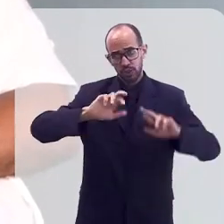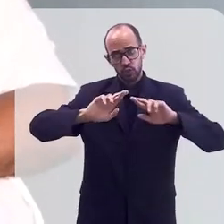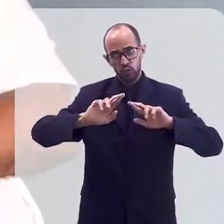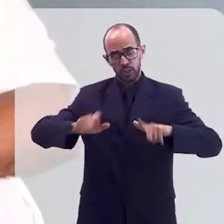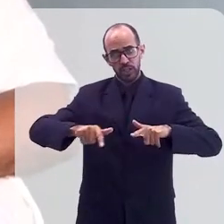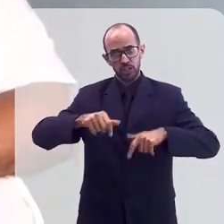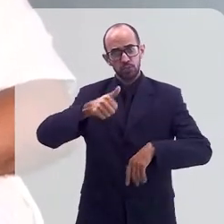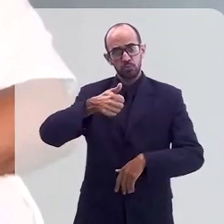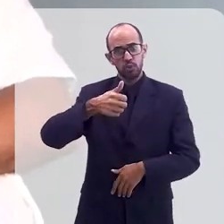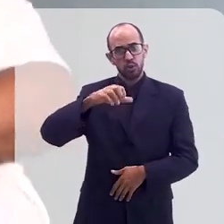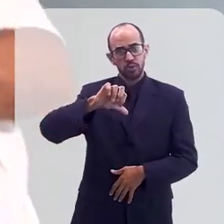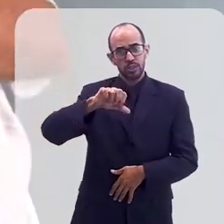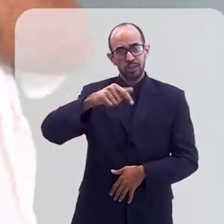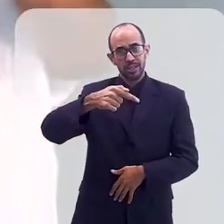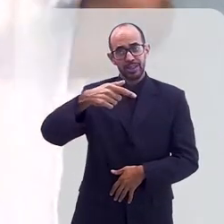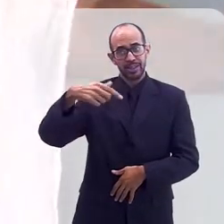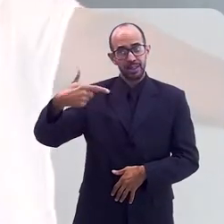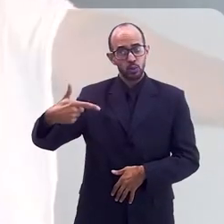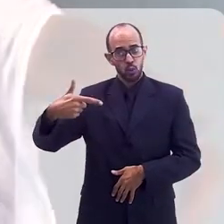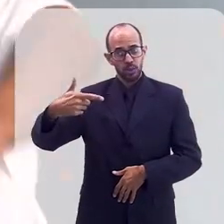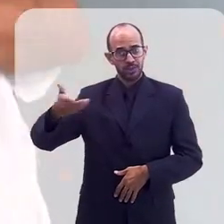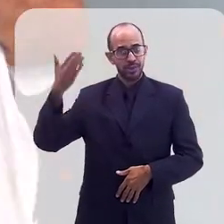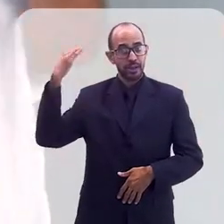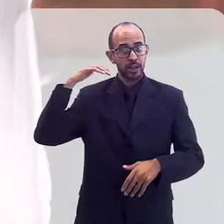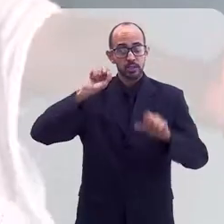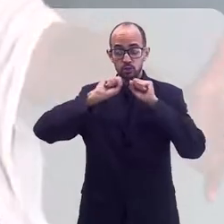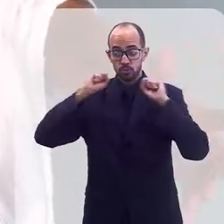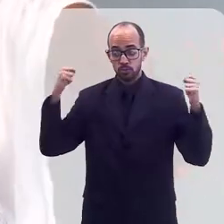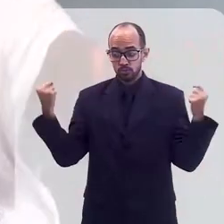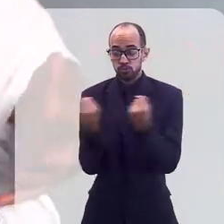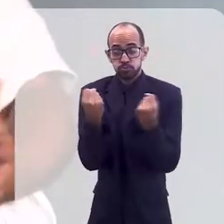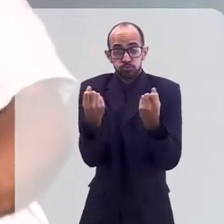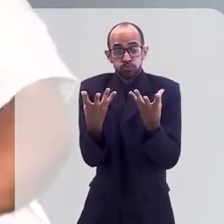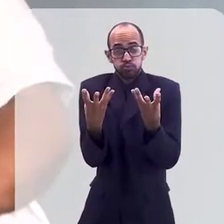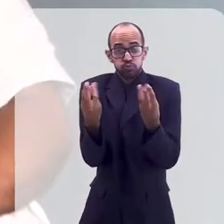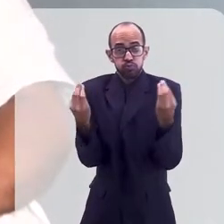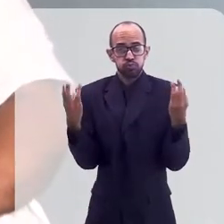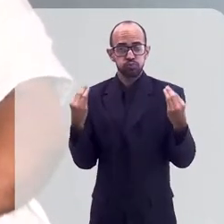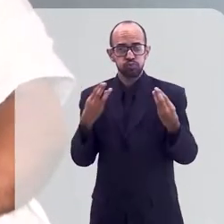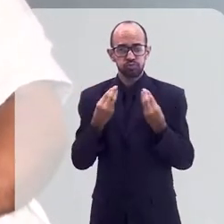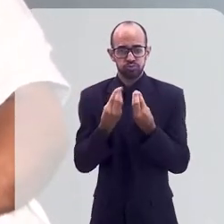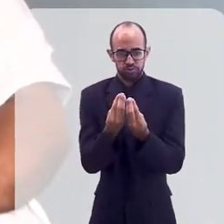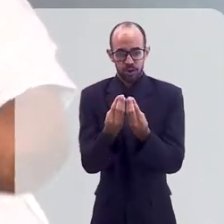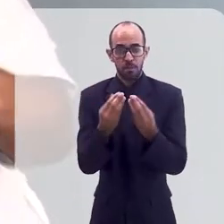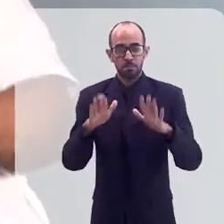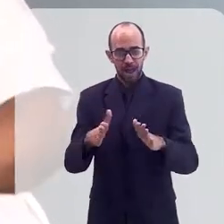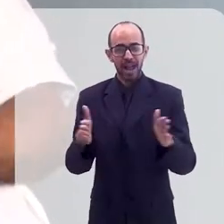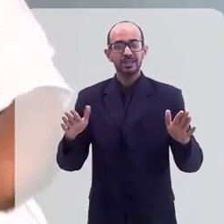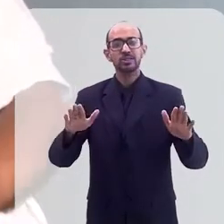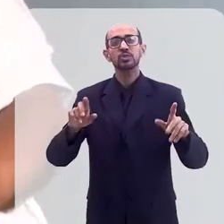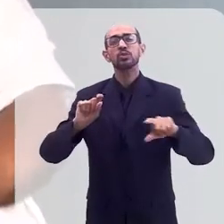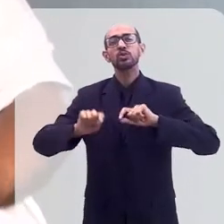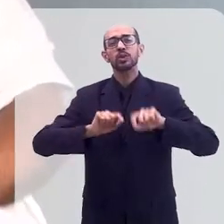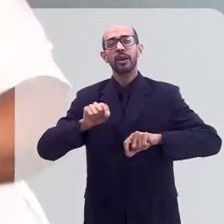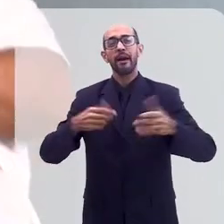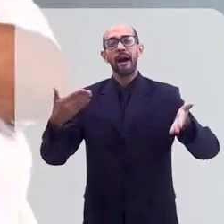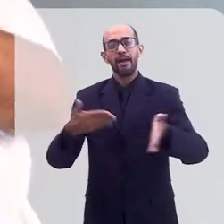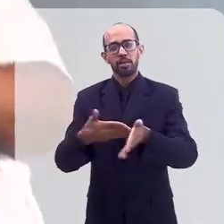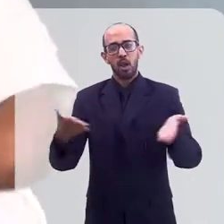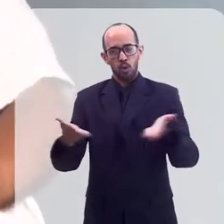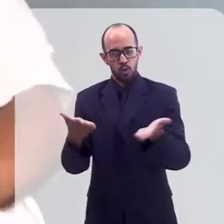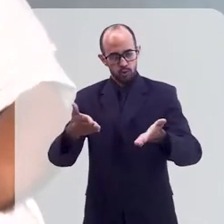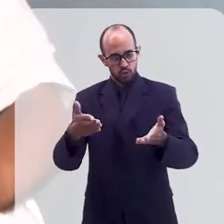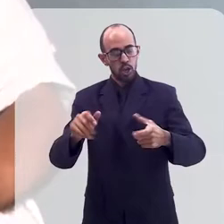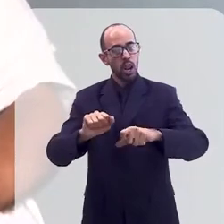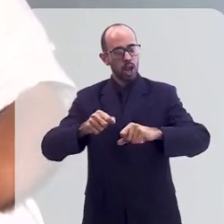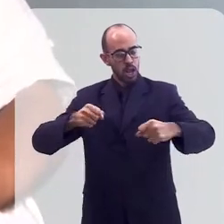em 1972, que encheu o Maracanãzinho, onde todo mundo era umbandista, né? Mas a Umbanda, ainda assim, é Umbanda e